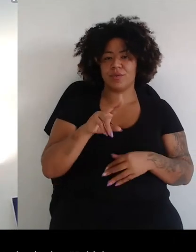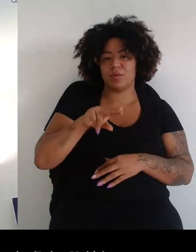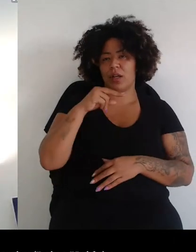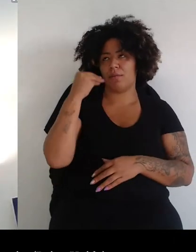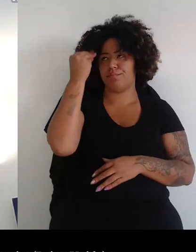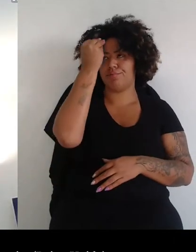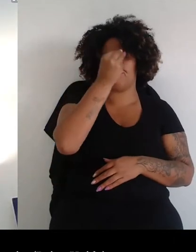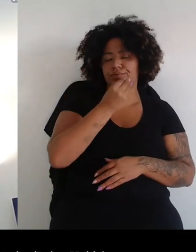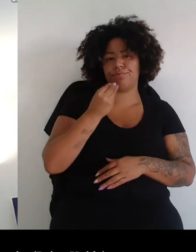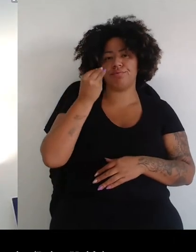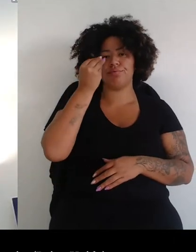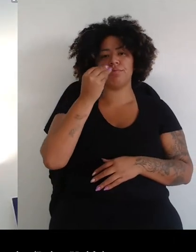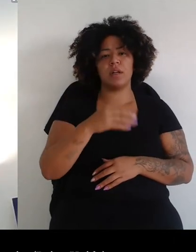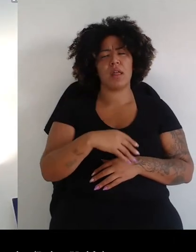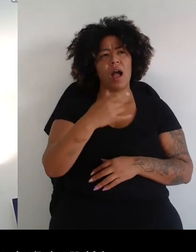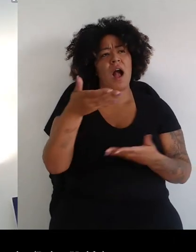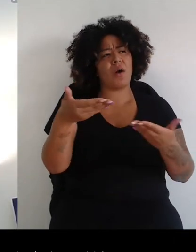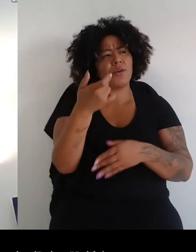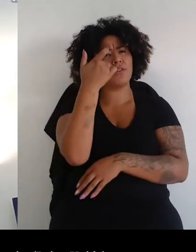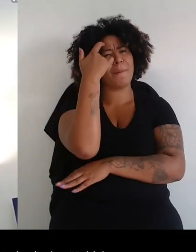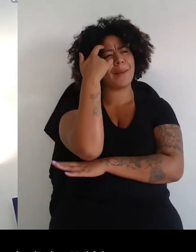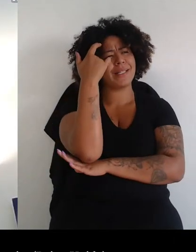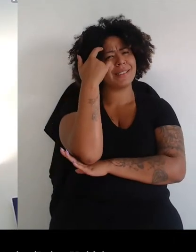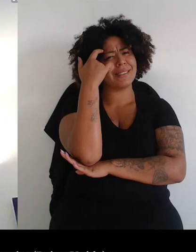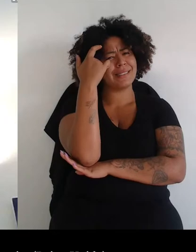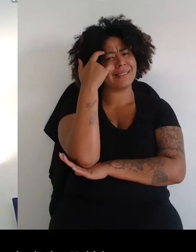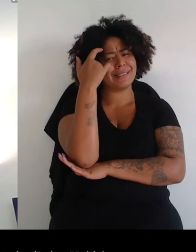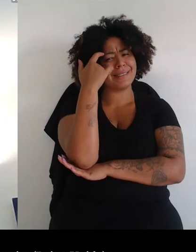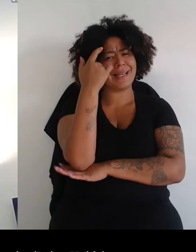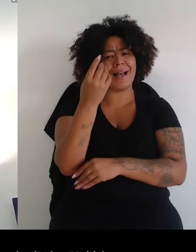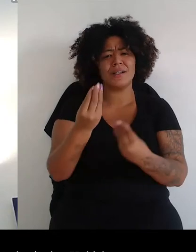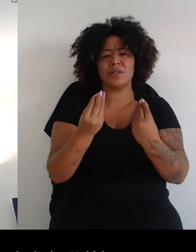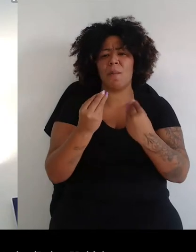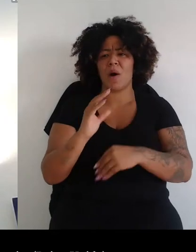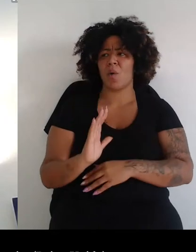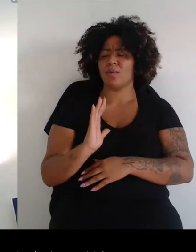tô tentando pensar que exatamente quando isso aconteceu mas